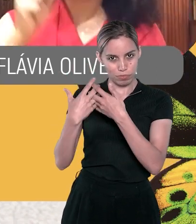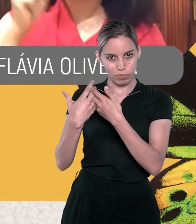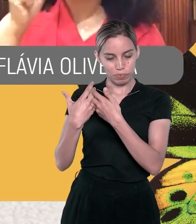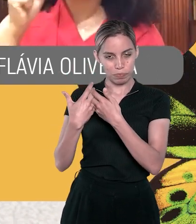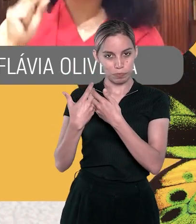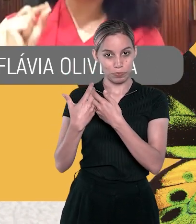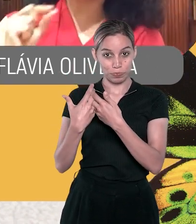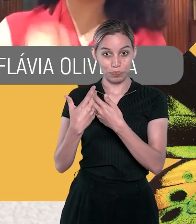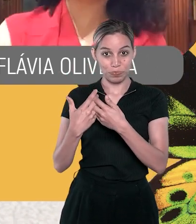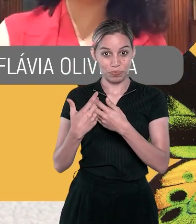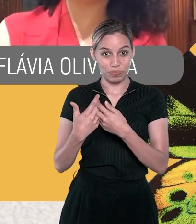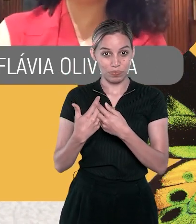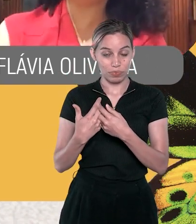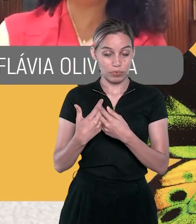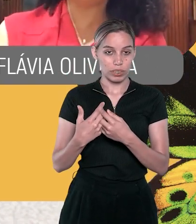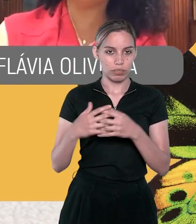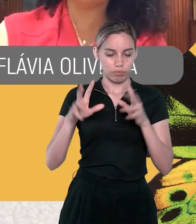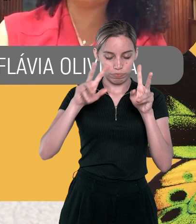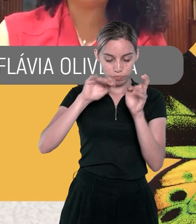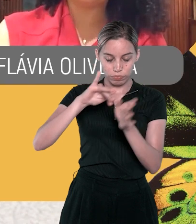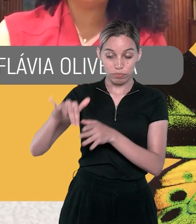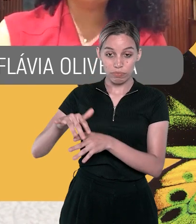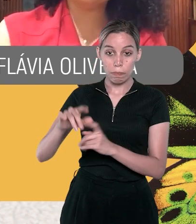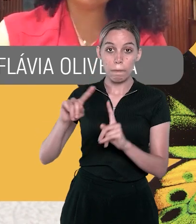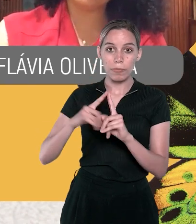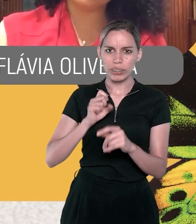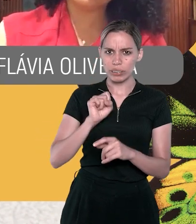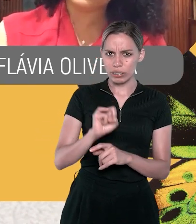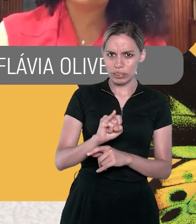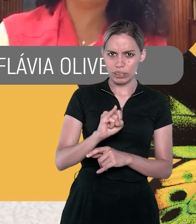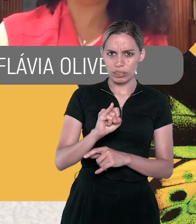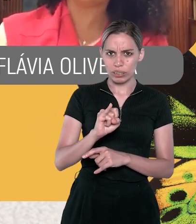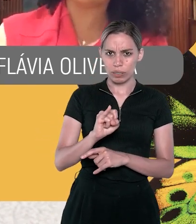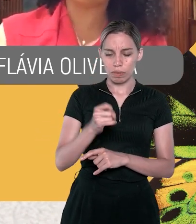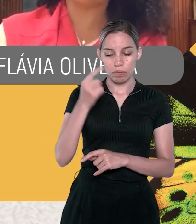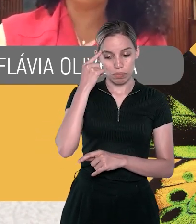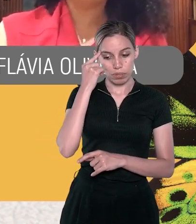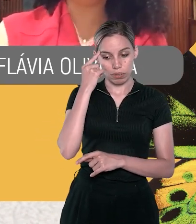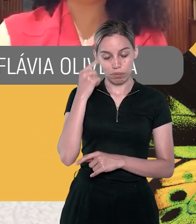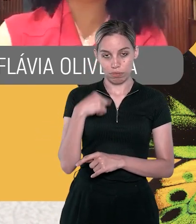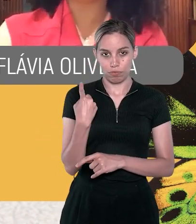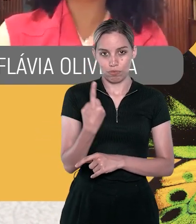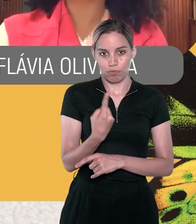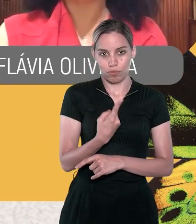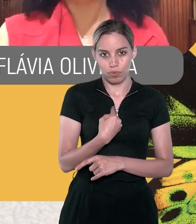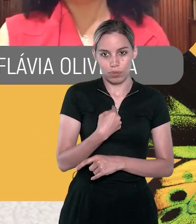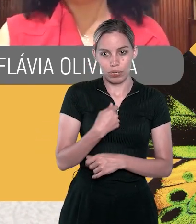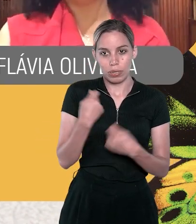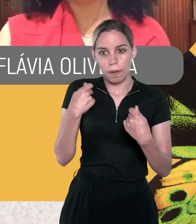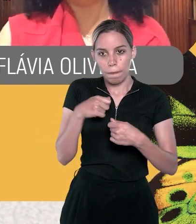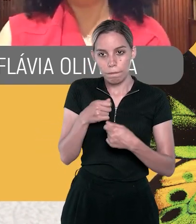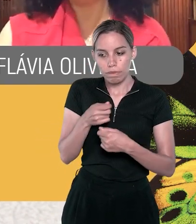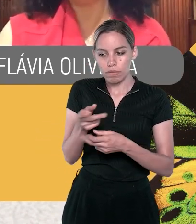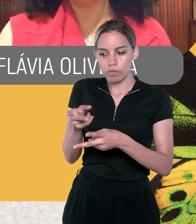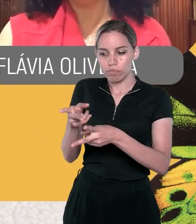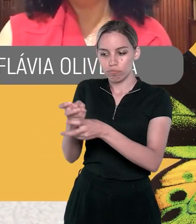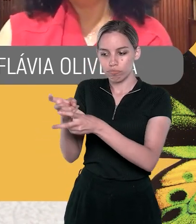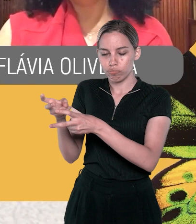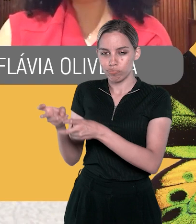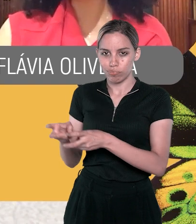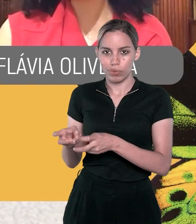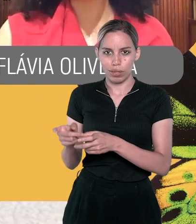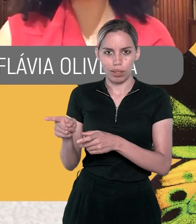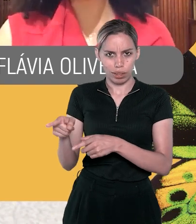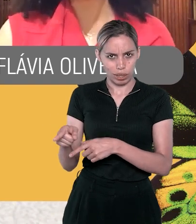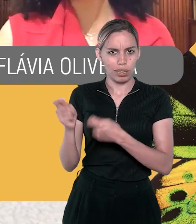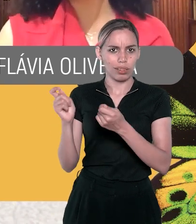repara que se a gente está imbuído da intenção de reconhecer a potência,